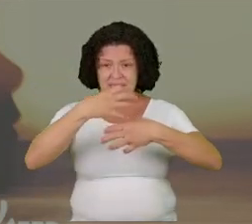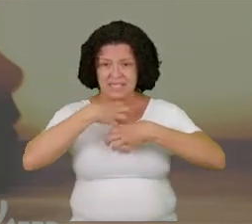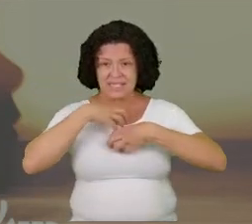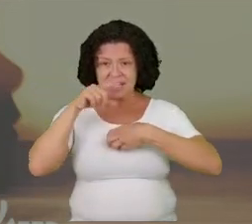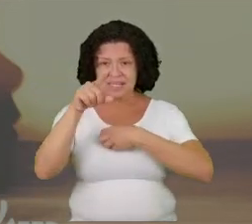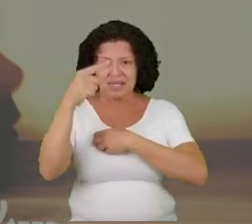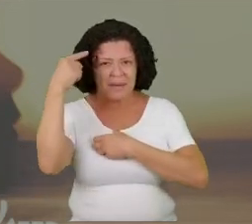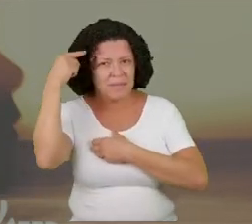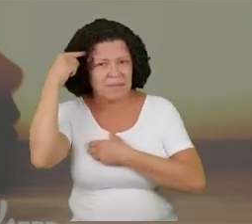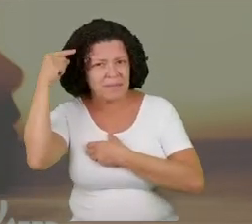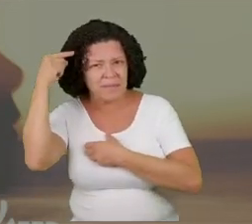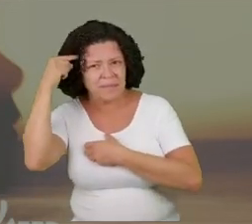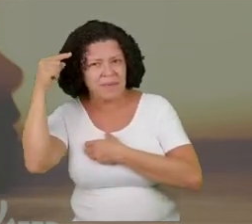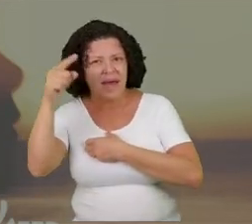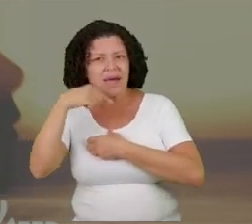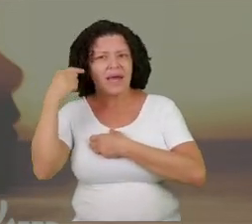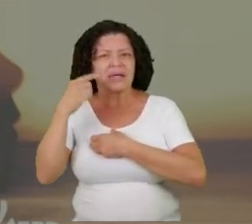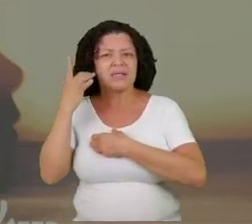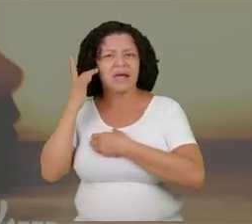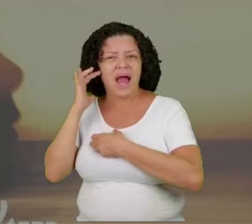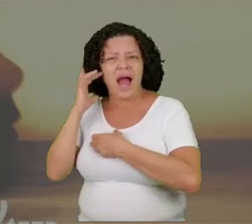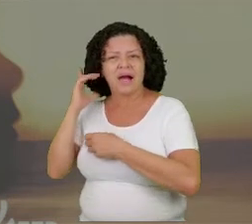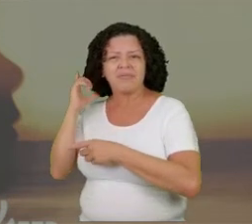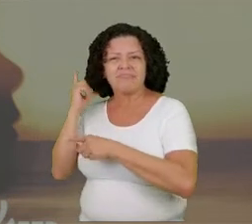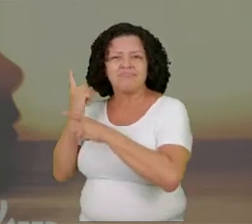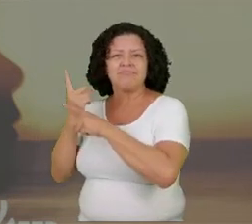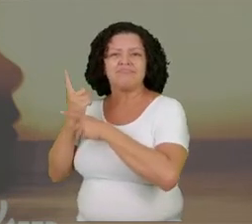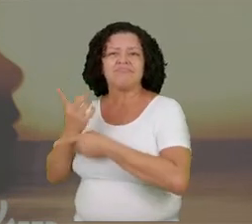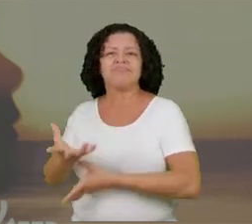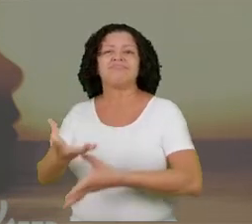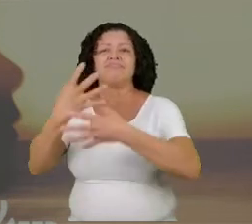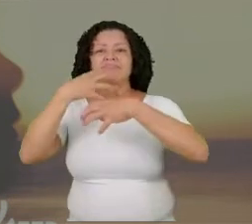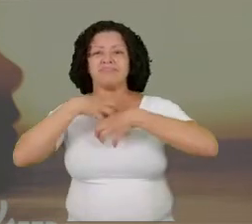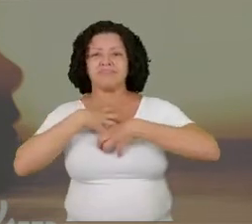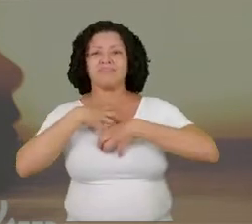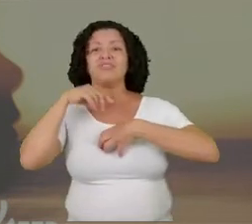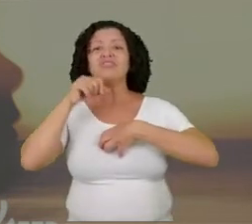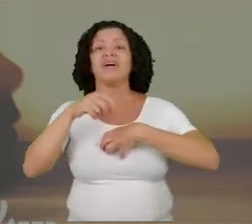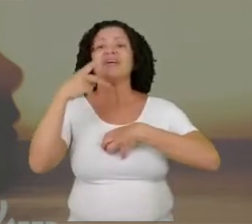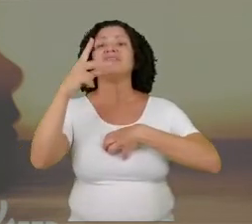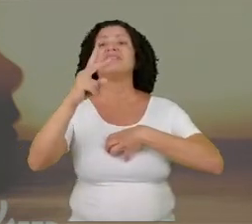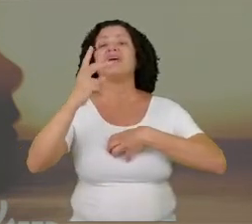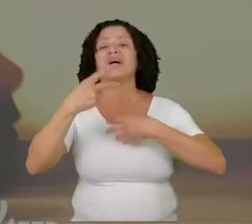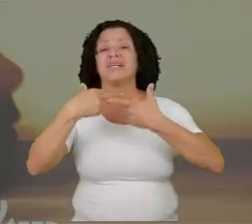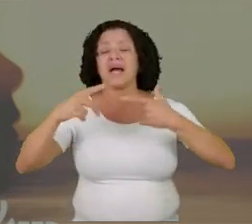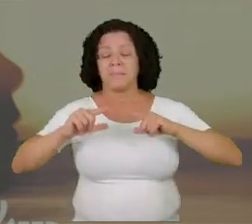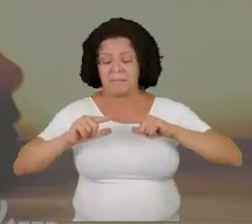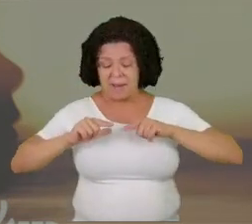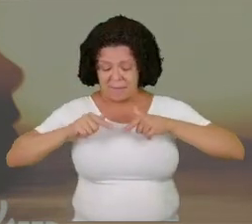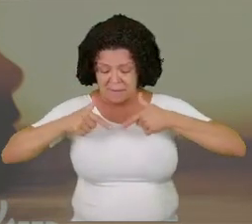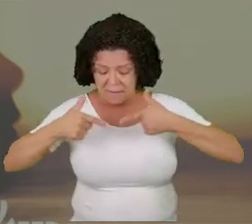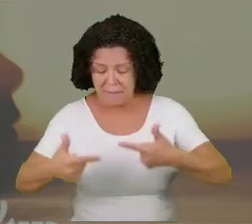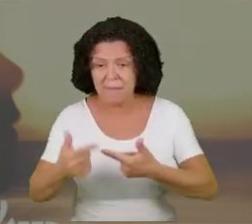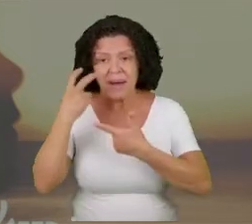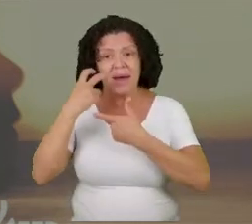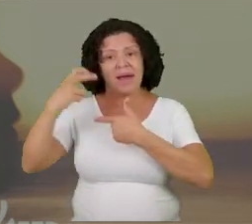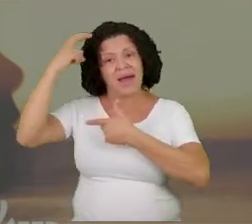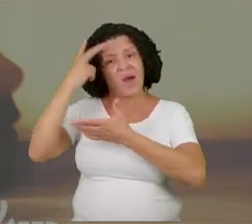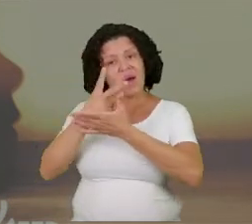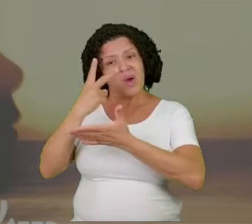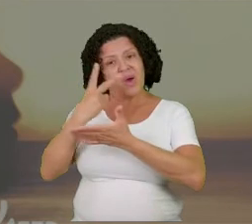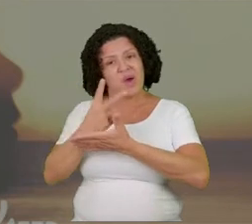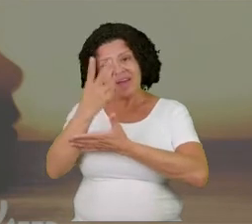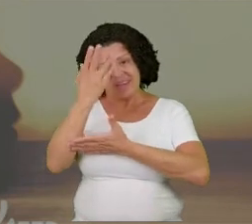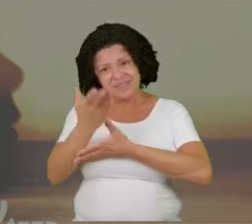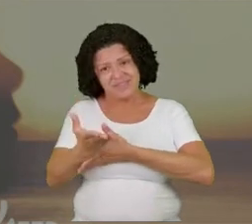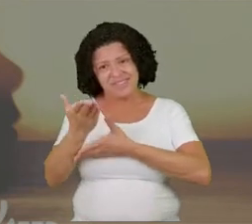que pensamos, naquilo que achamos, naquilo que trazemos de bagagem de conhecimento e inteligência, continuaremos sendo